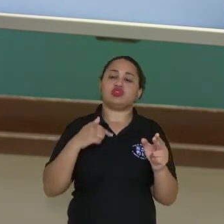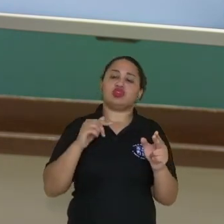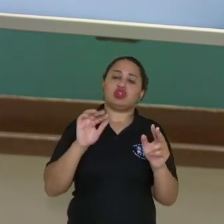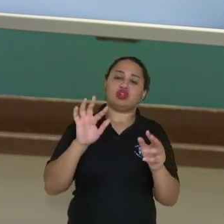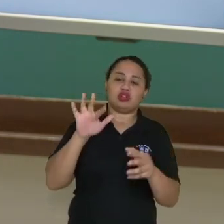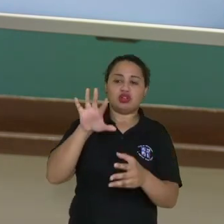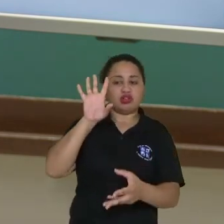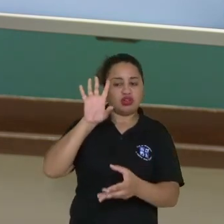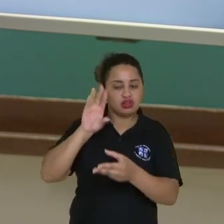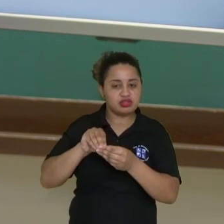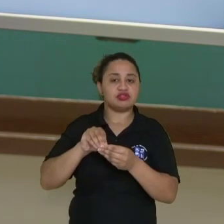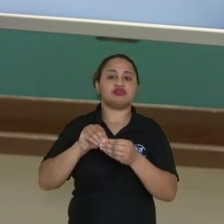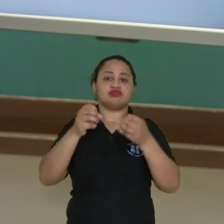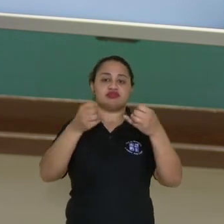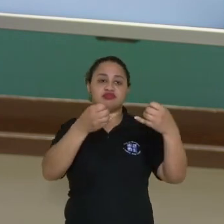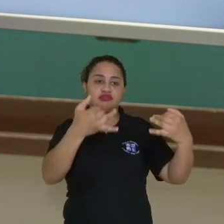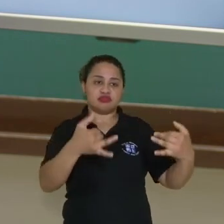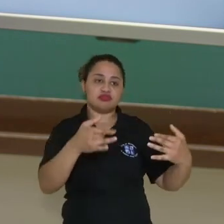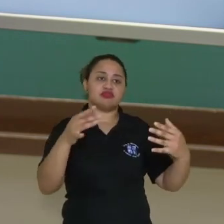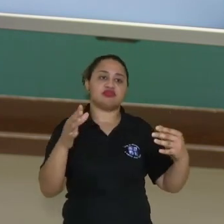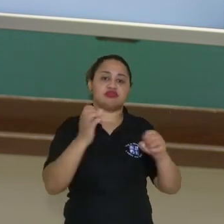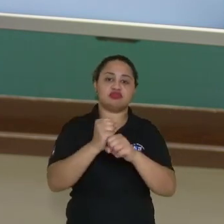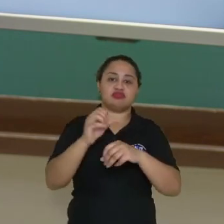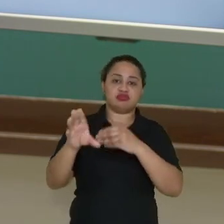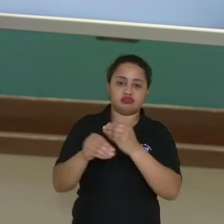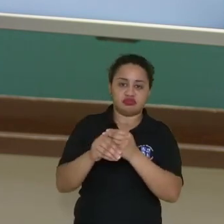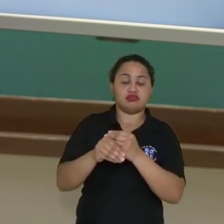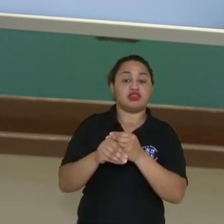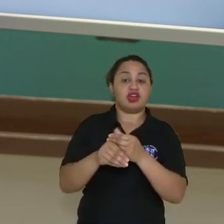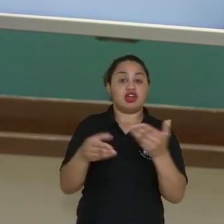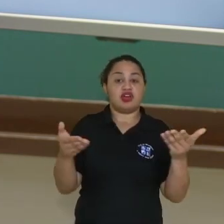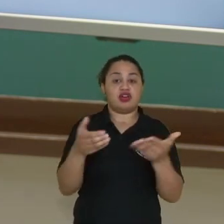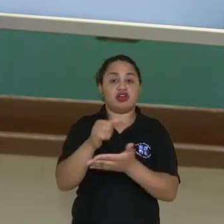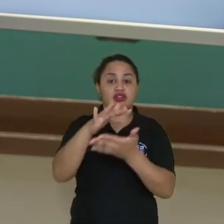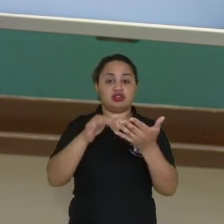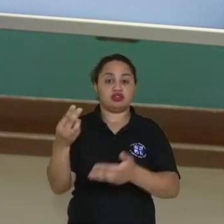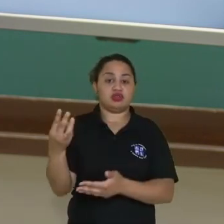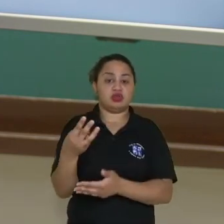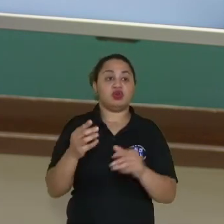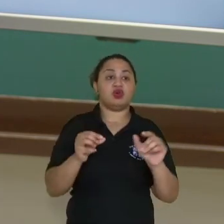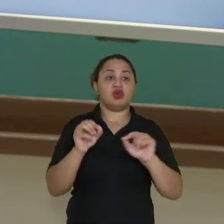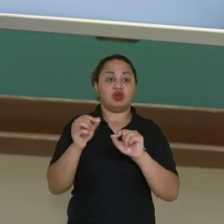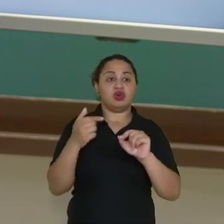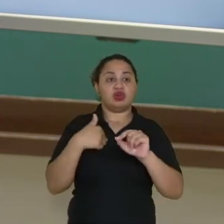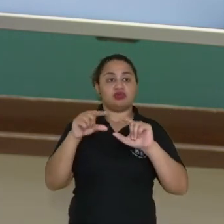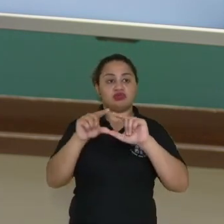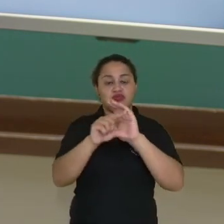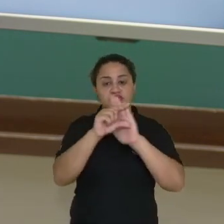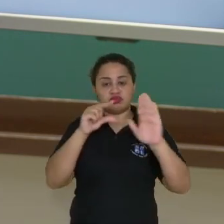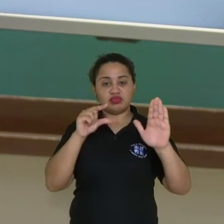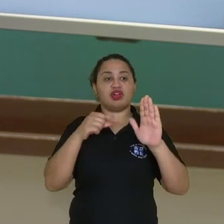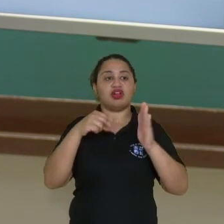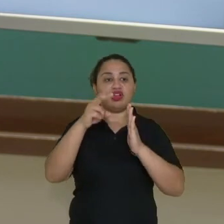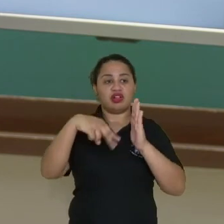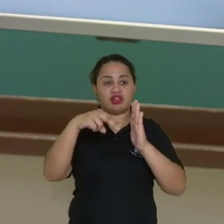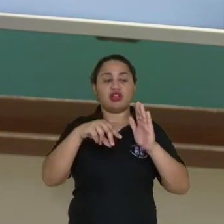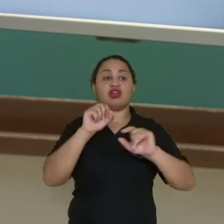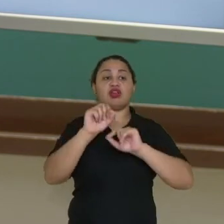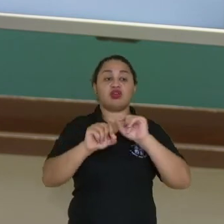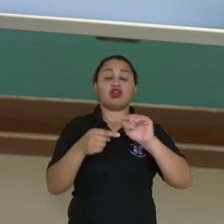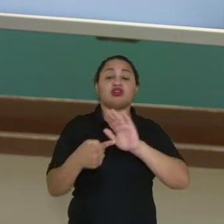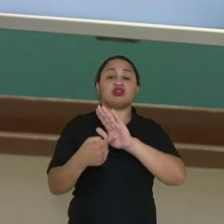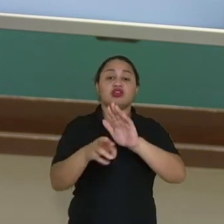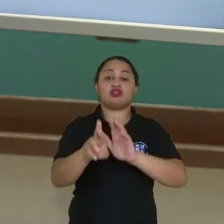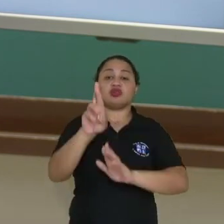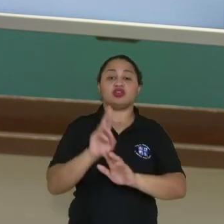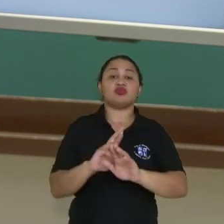Conclusiva, explicativa, aditiva e etc. Vamos para a nossa terceira atividade, eu vou deixar aqui para vocês analisarem o fragmento e vocês vão